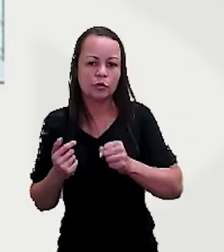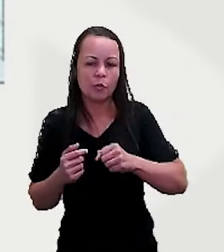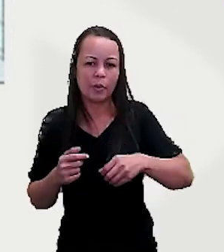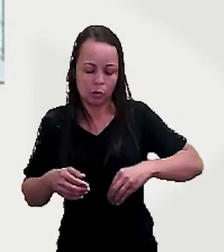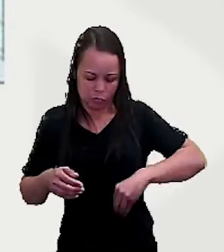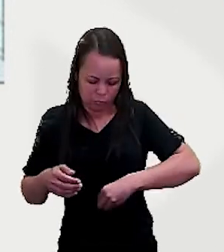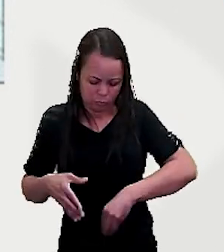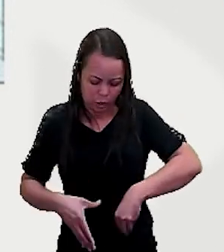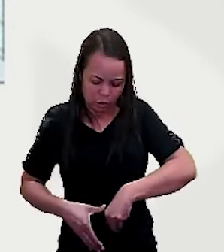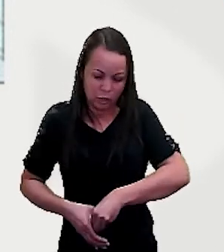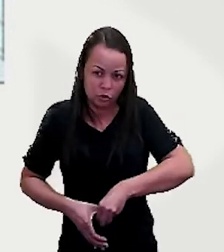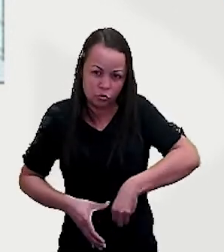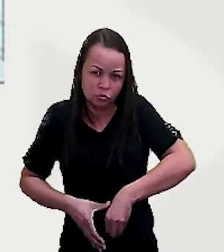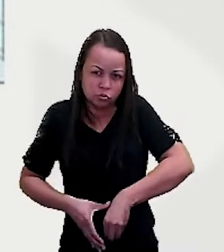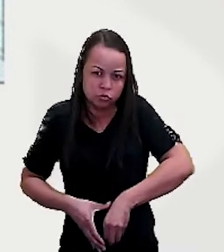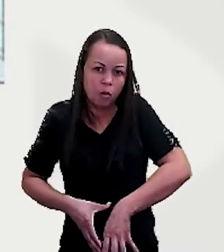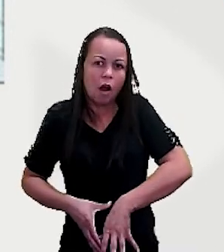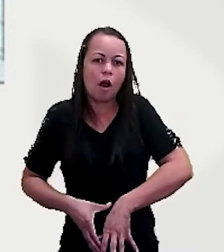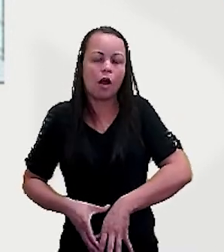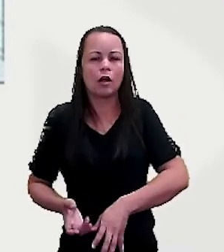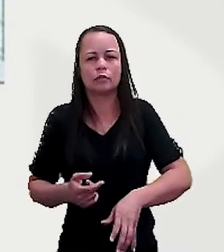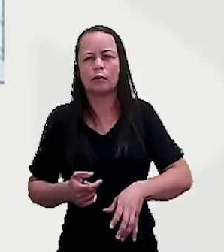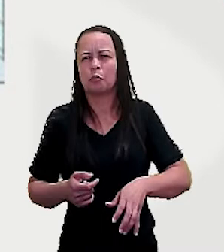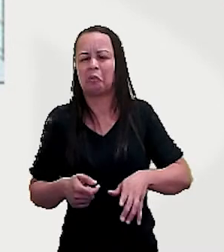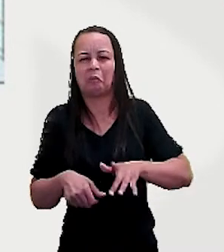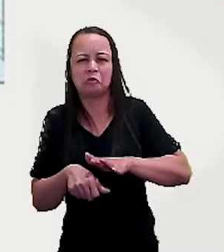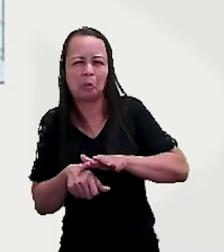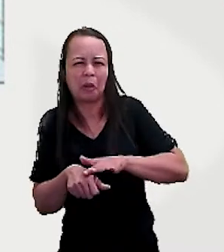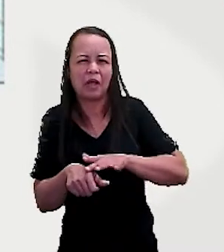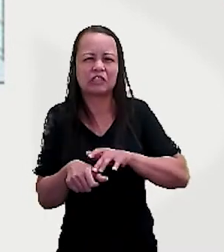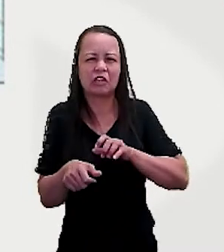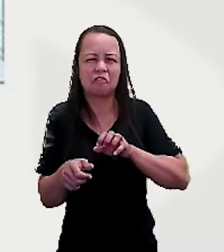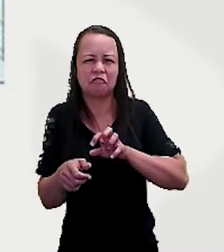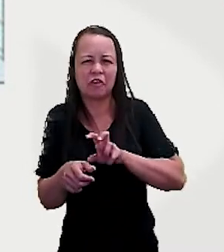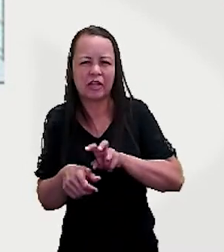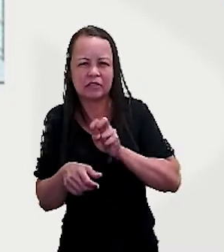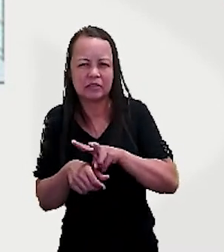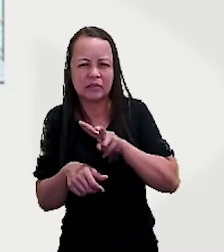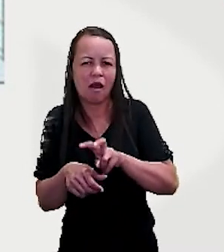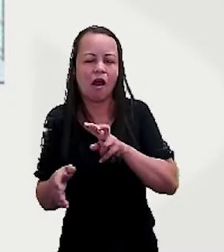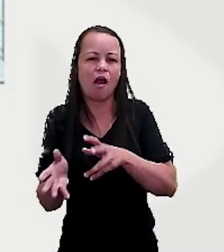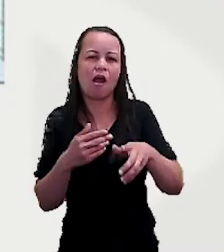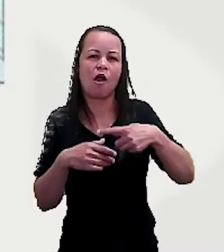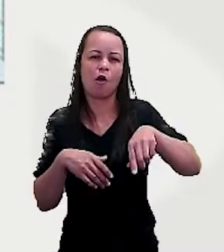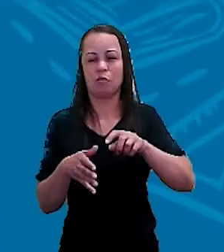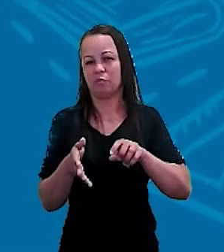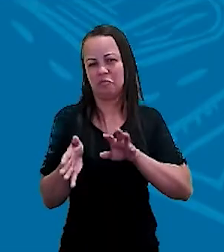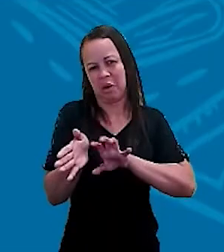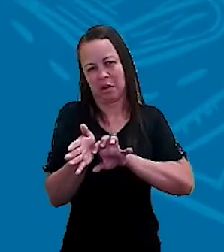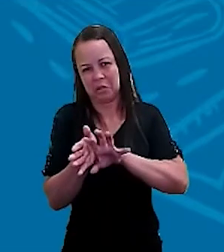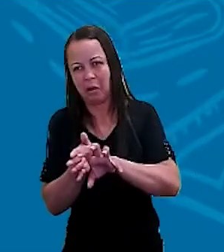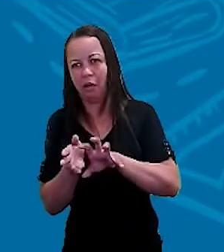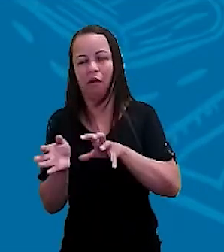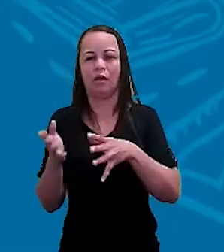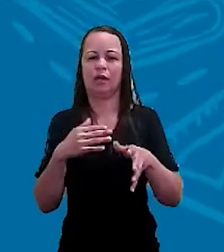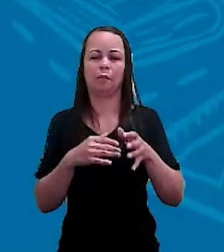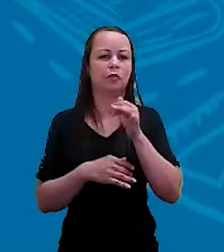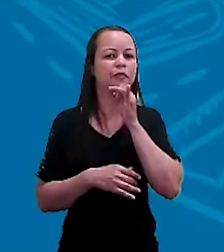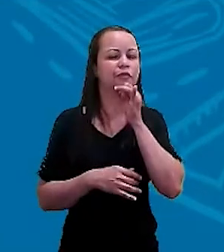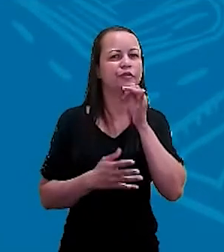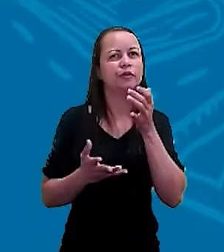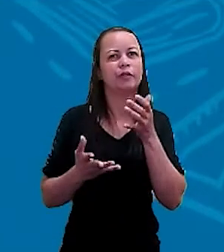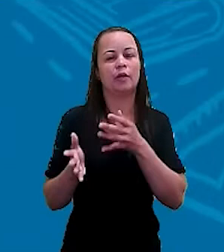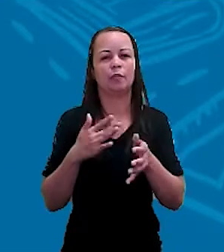gente, por algum tipo de infecção, né, causada por alimento, infecção alimentar, às vezes causada por uma bactéria, por exemplo,